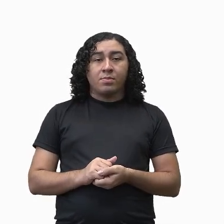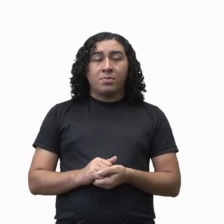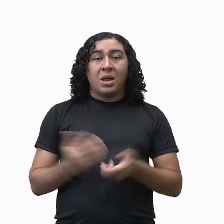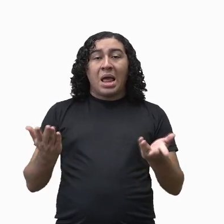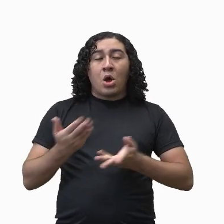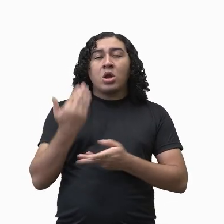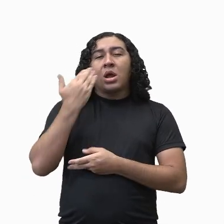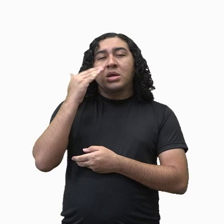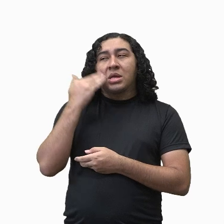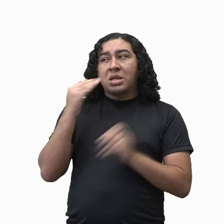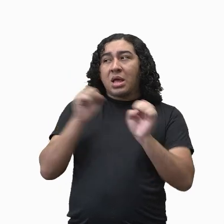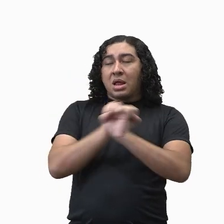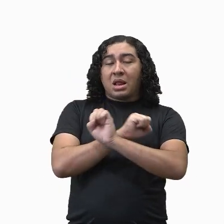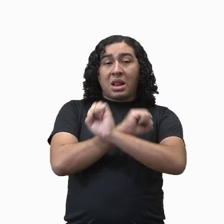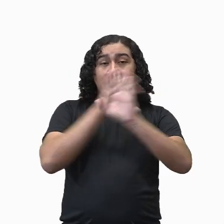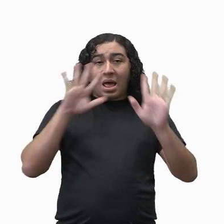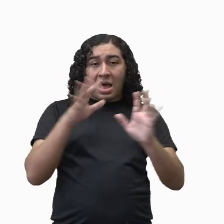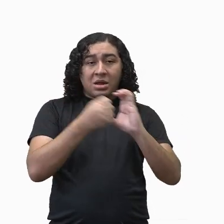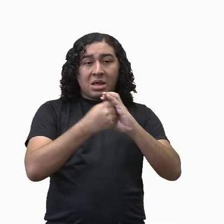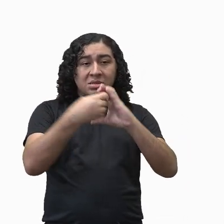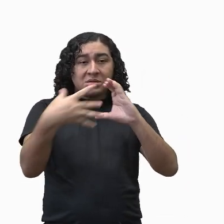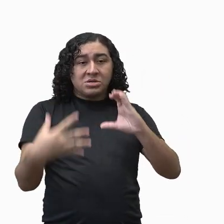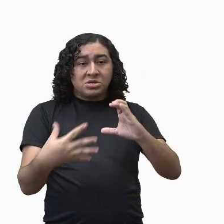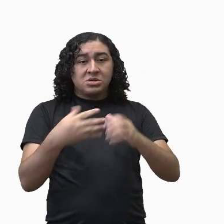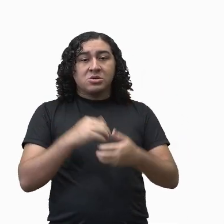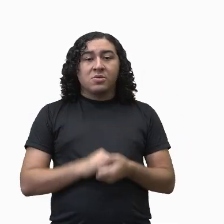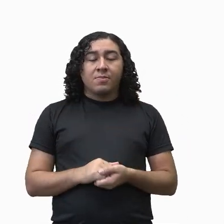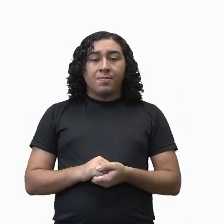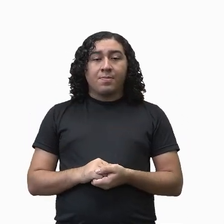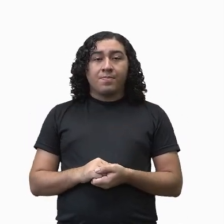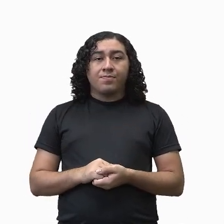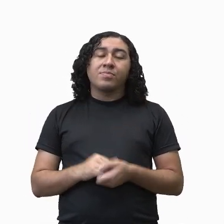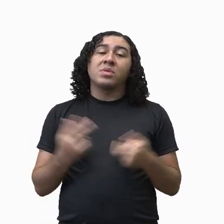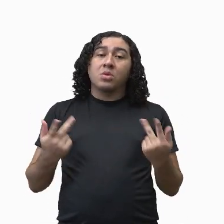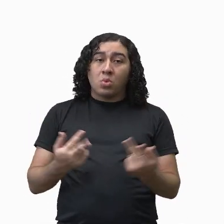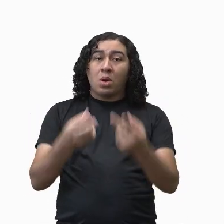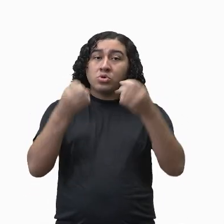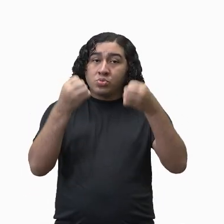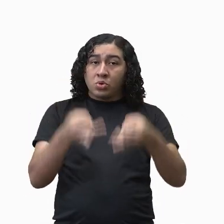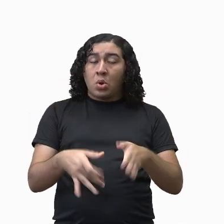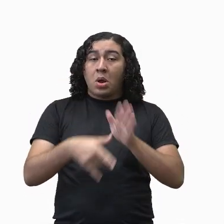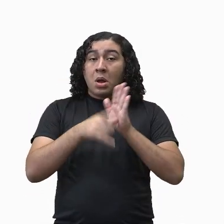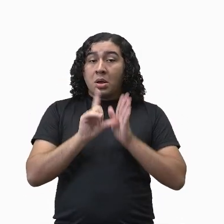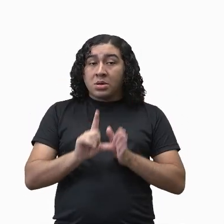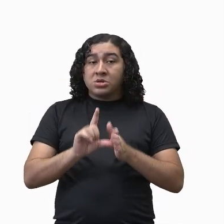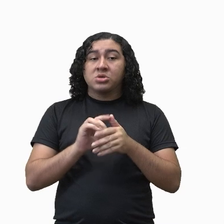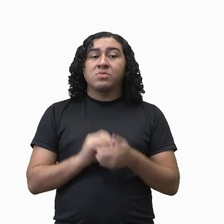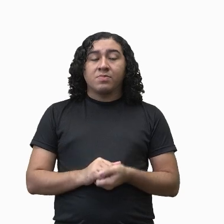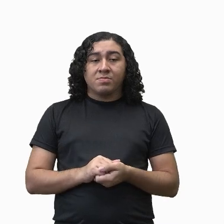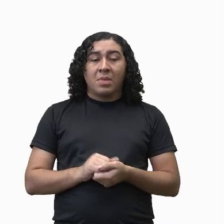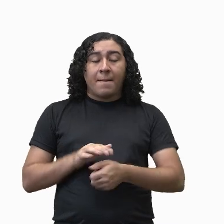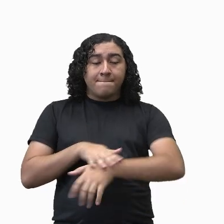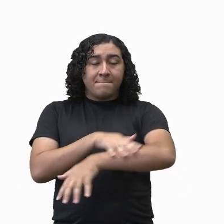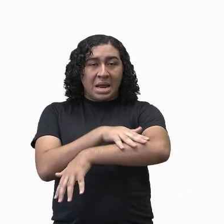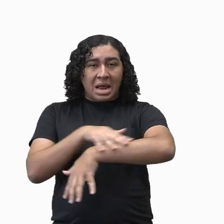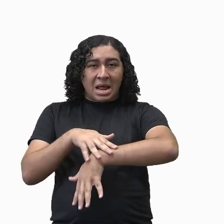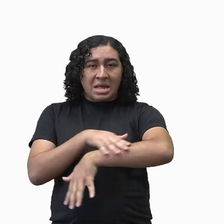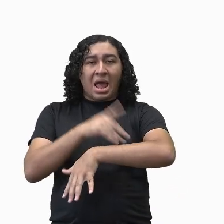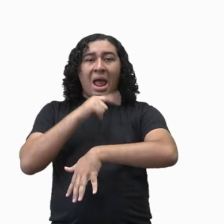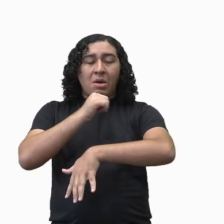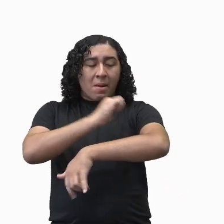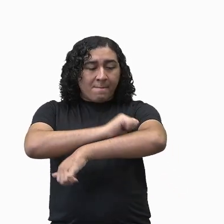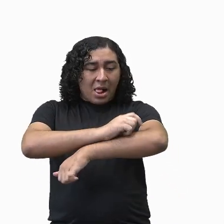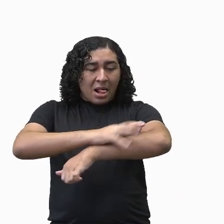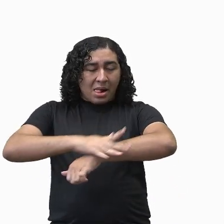as características dos anfíbios. Como foi relatado anteriormente, pele úmida é uma presença